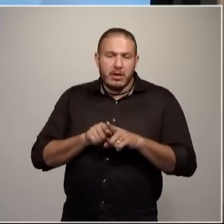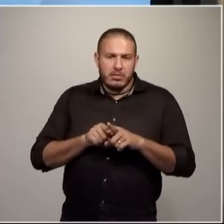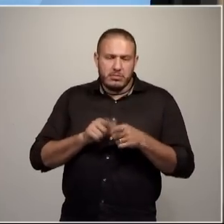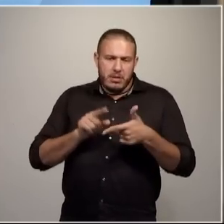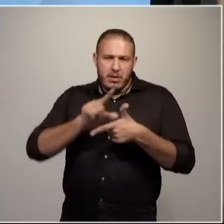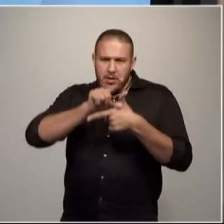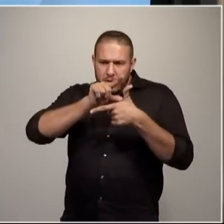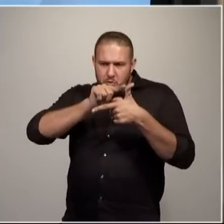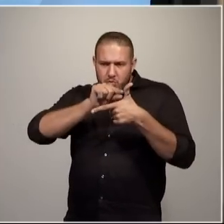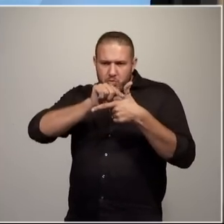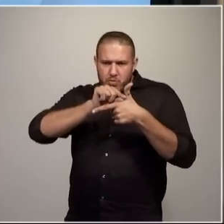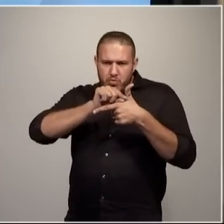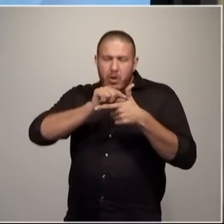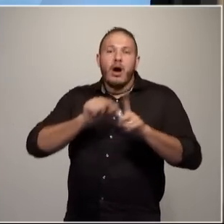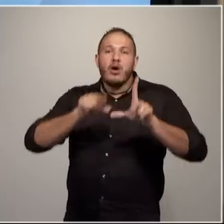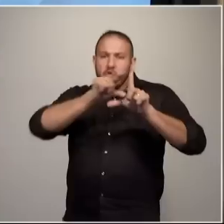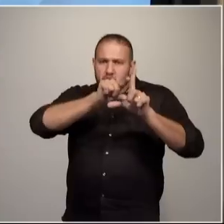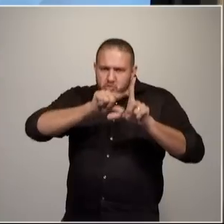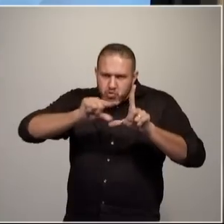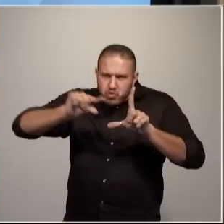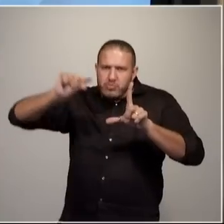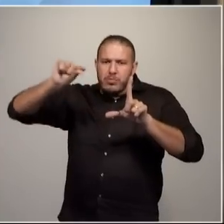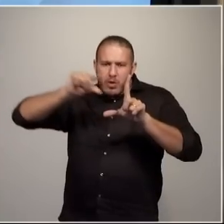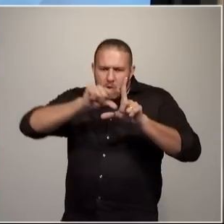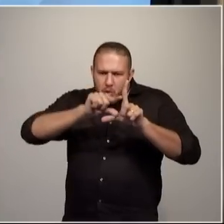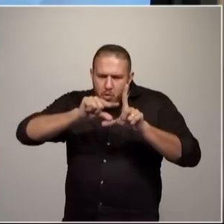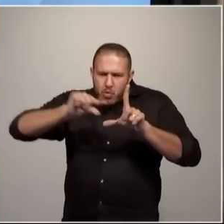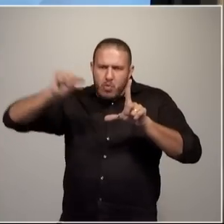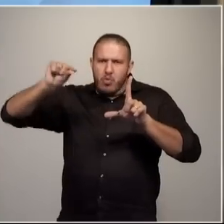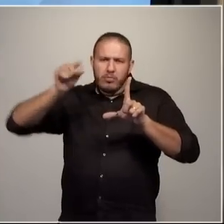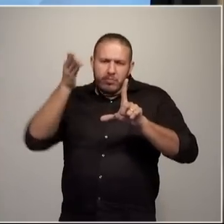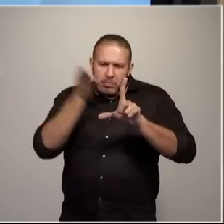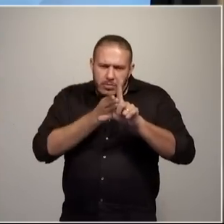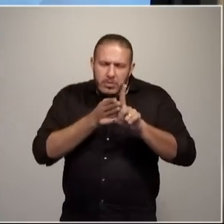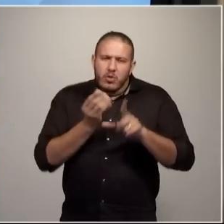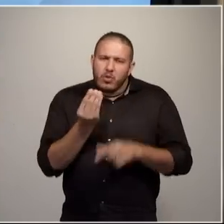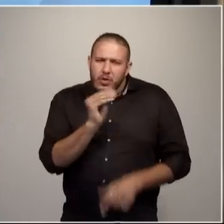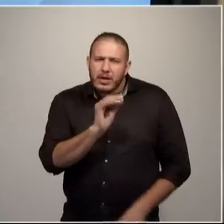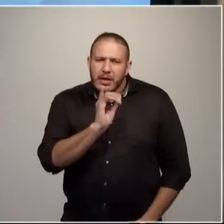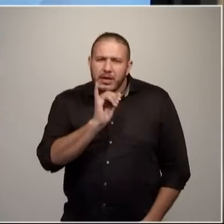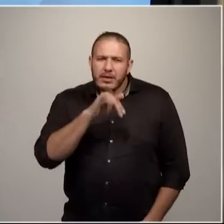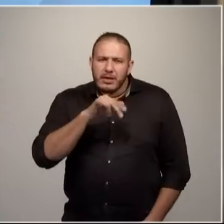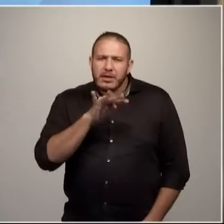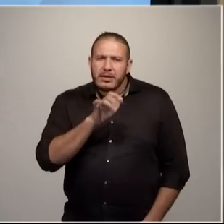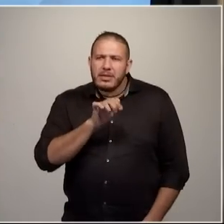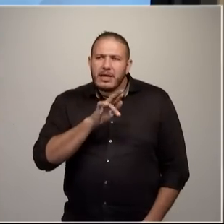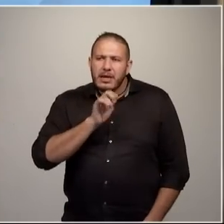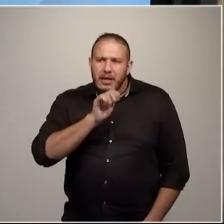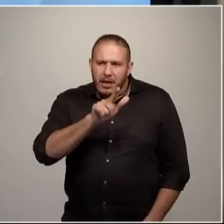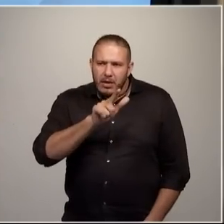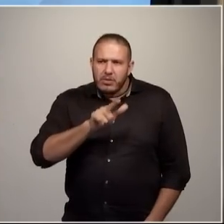situação e era esse o domínio de integração. E eu escrevi assim, integral 0, 1